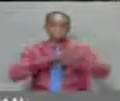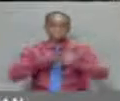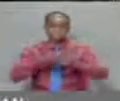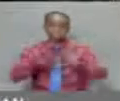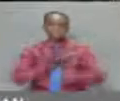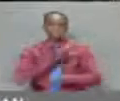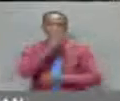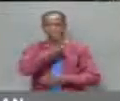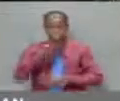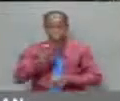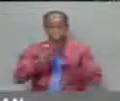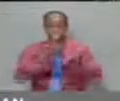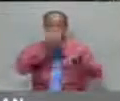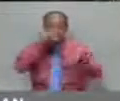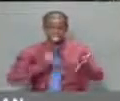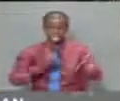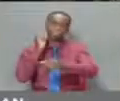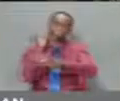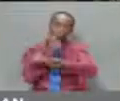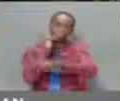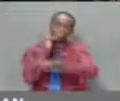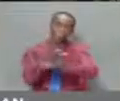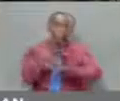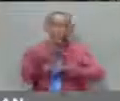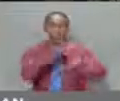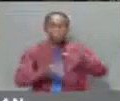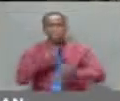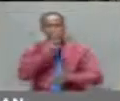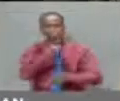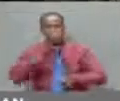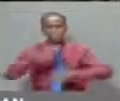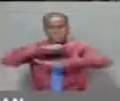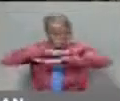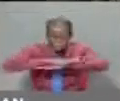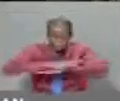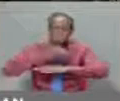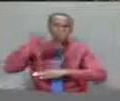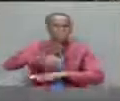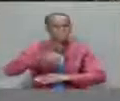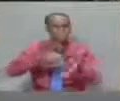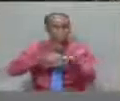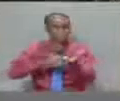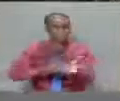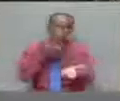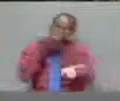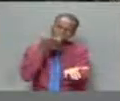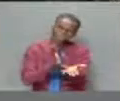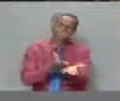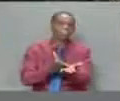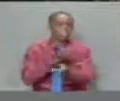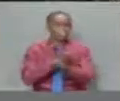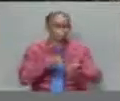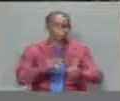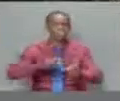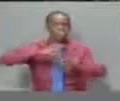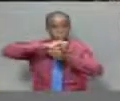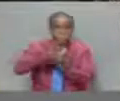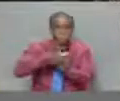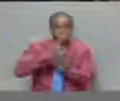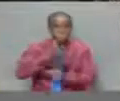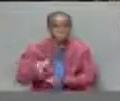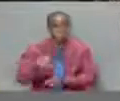lançando apelos para sensibilizar a população que não desobedecesse o decreto presidencial relativamente a este momento atípico que nós estamos a viver da